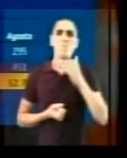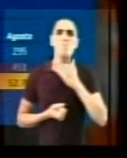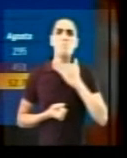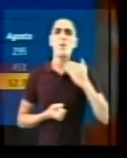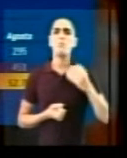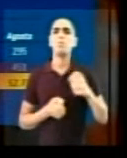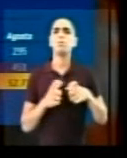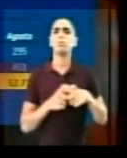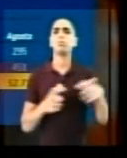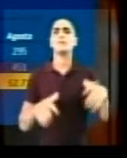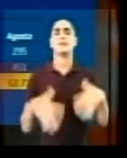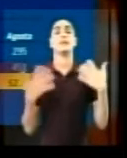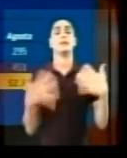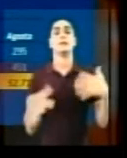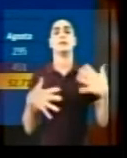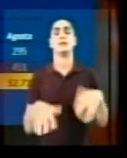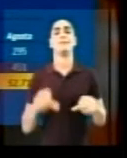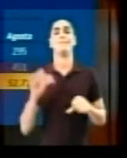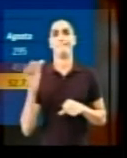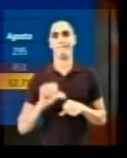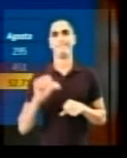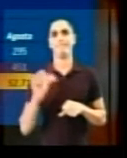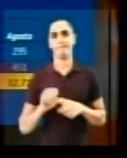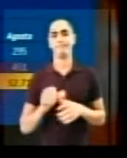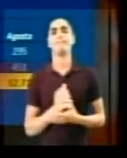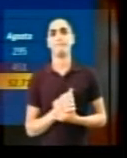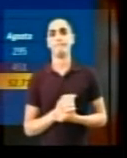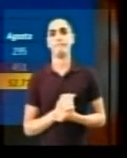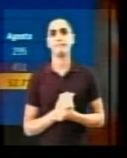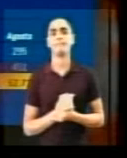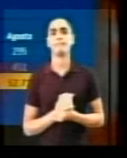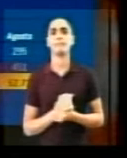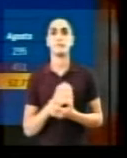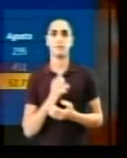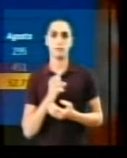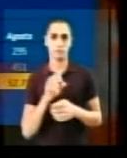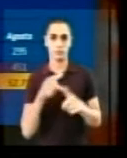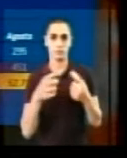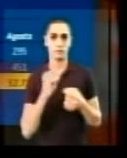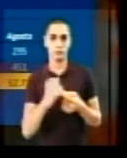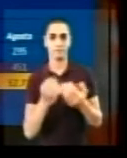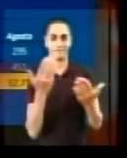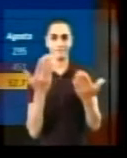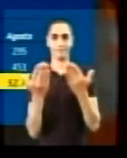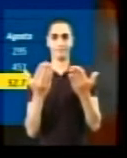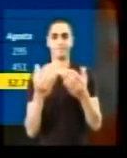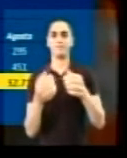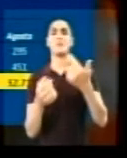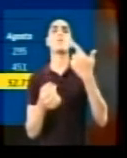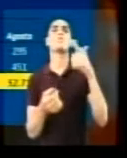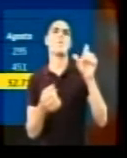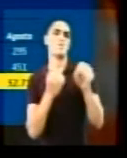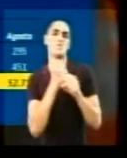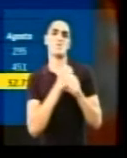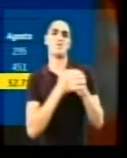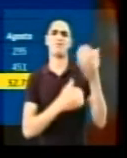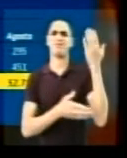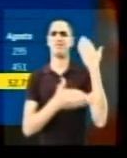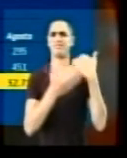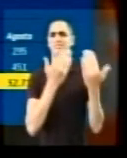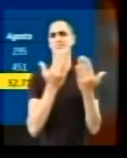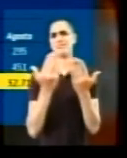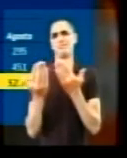única modificação que nós temos dos outros, em relação aos outros anos é a Covid. As